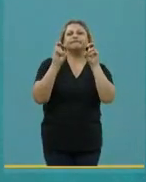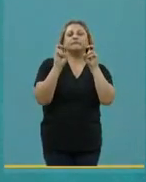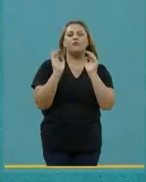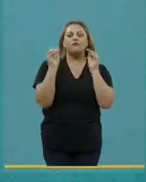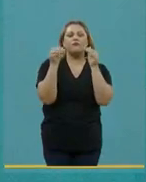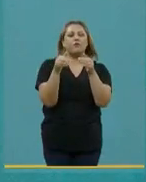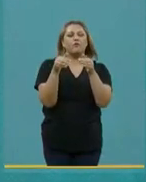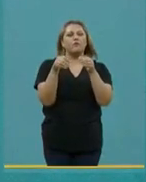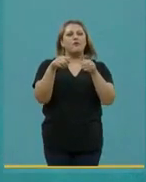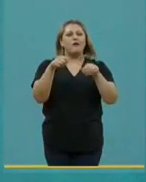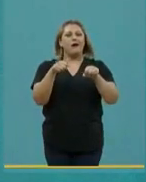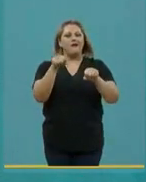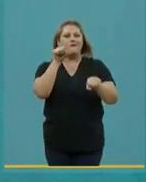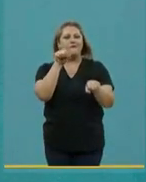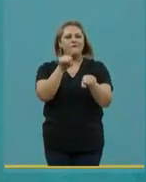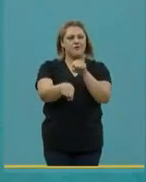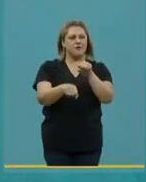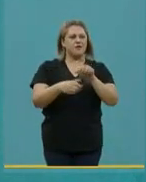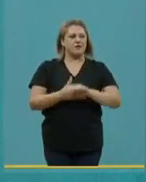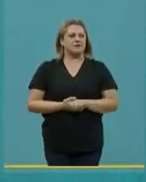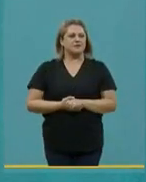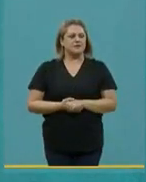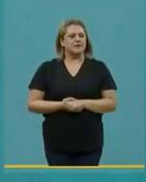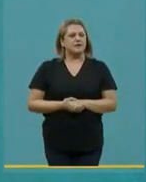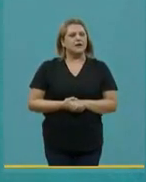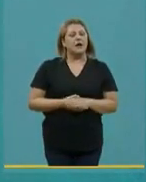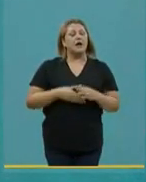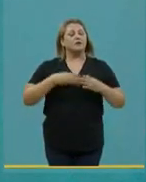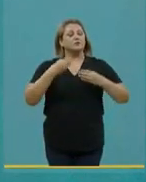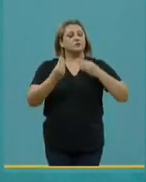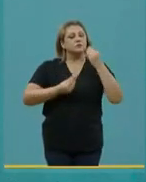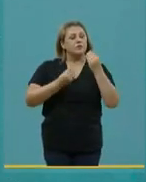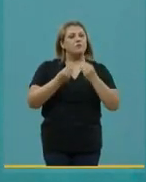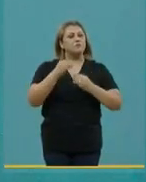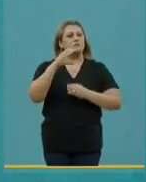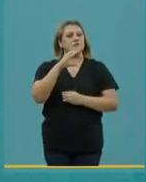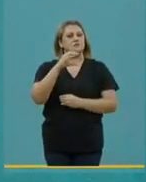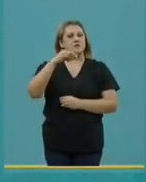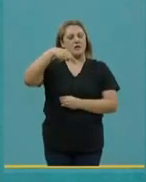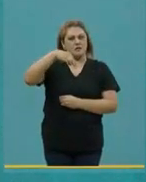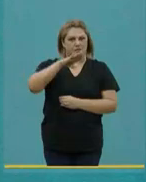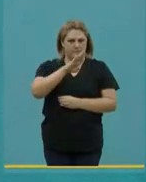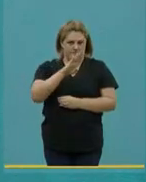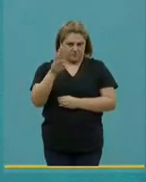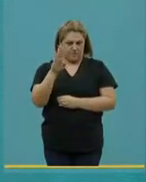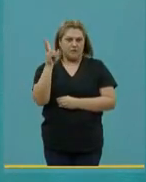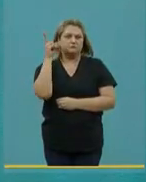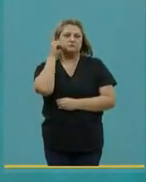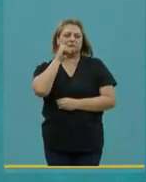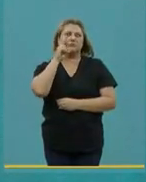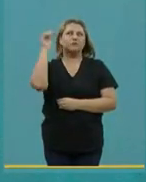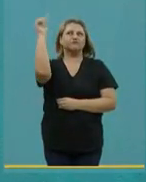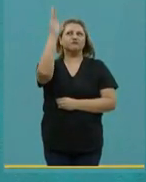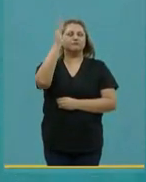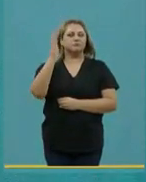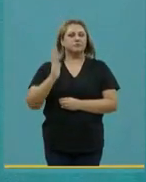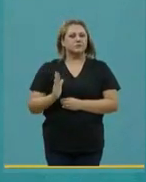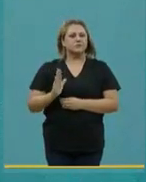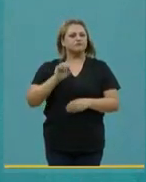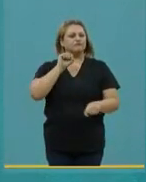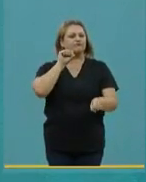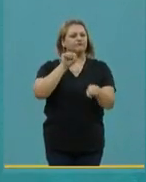cnbb lembrou que a violência se tornou no brasil uma cultura institucionalizada